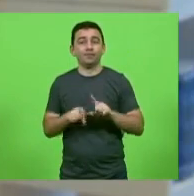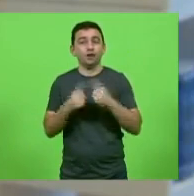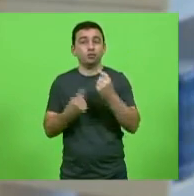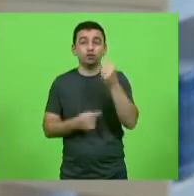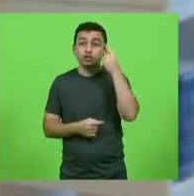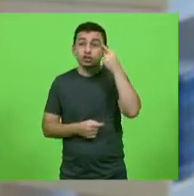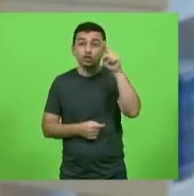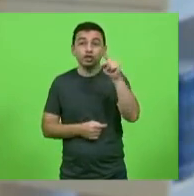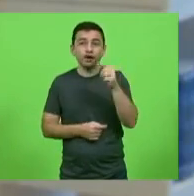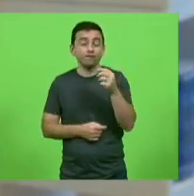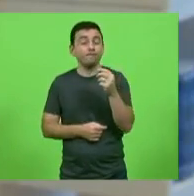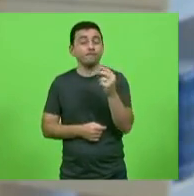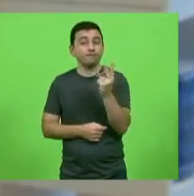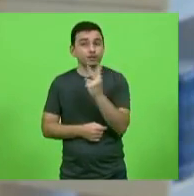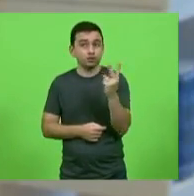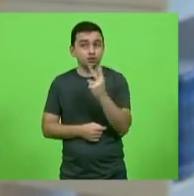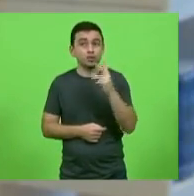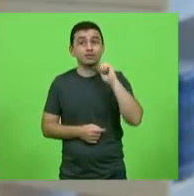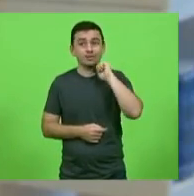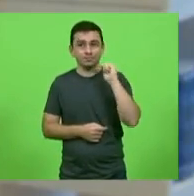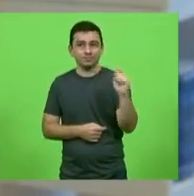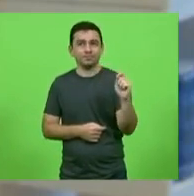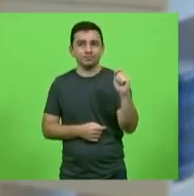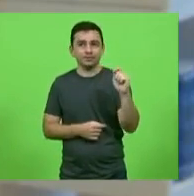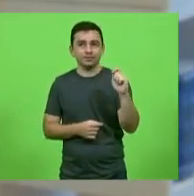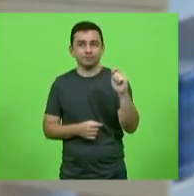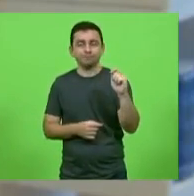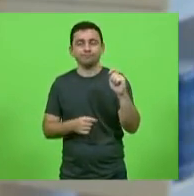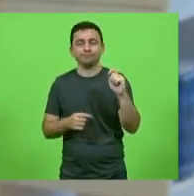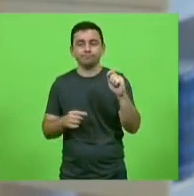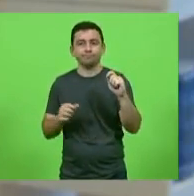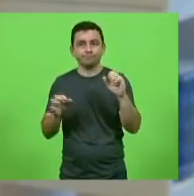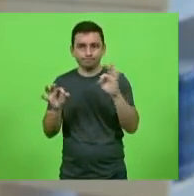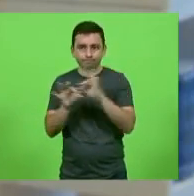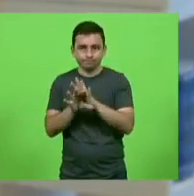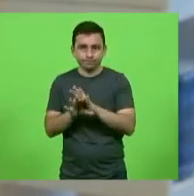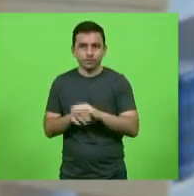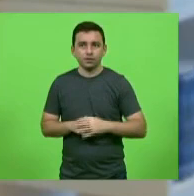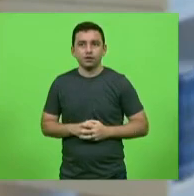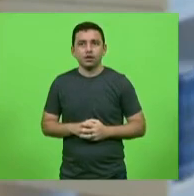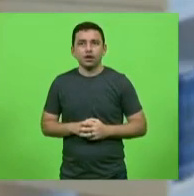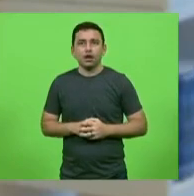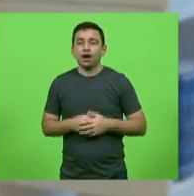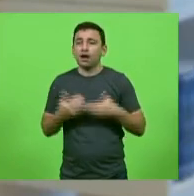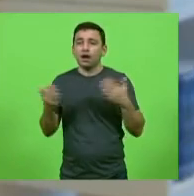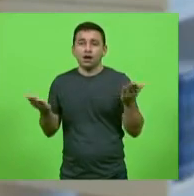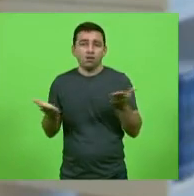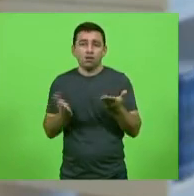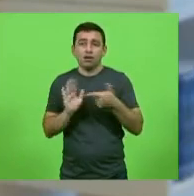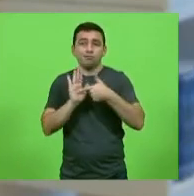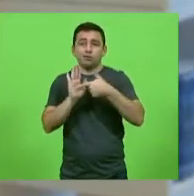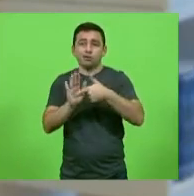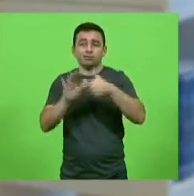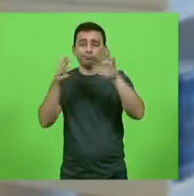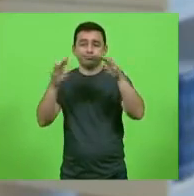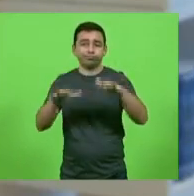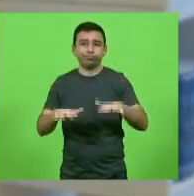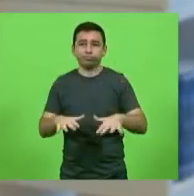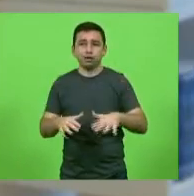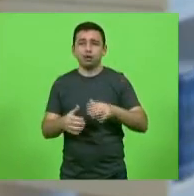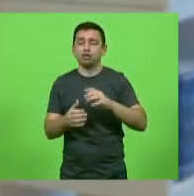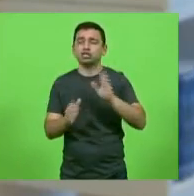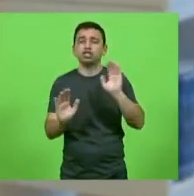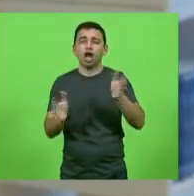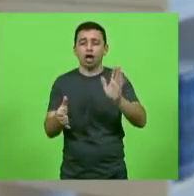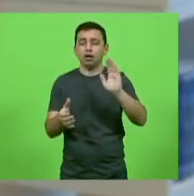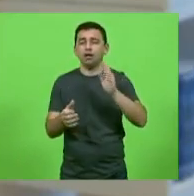22 de abril. Fecho aspas. Desmorona aqui a imputação lançada